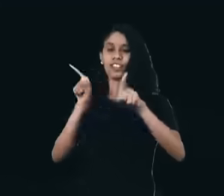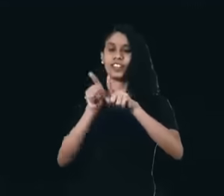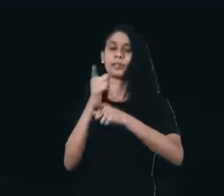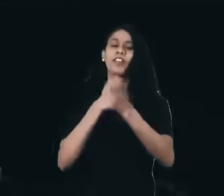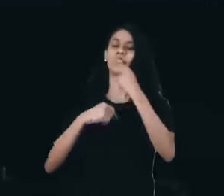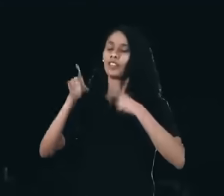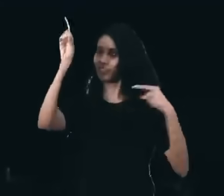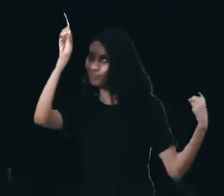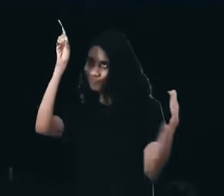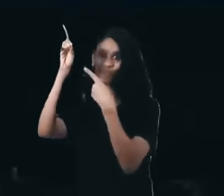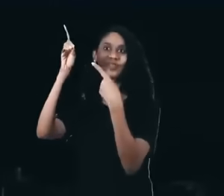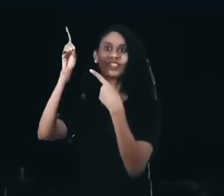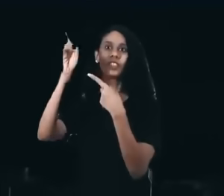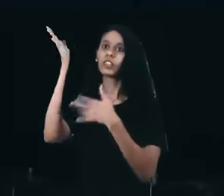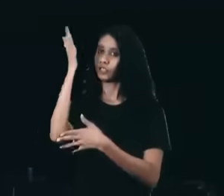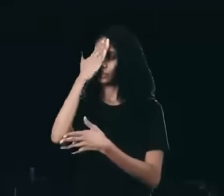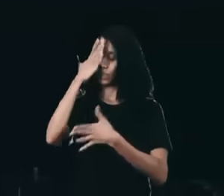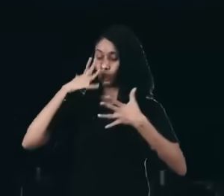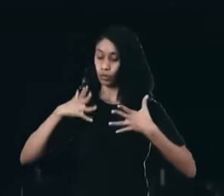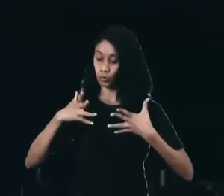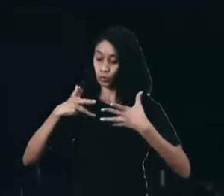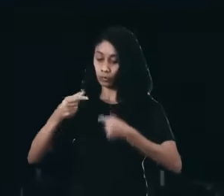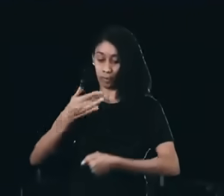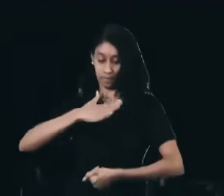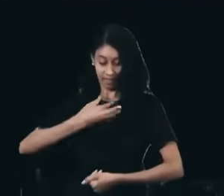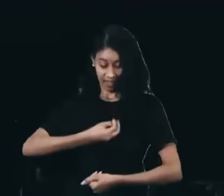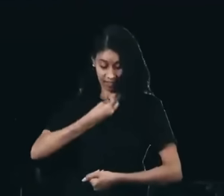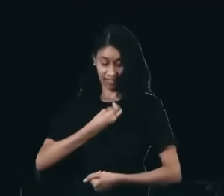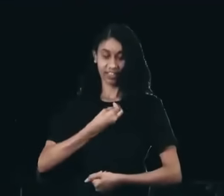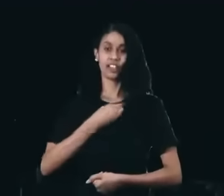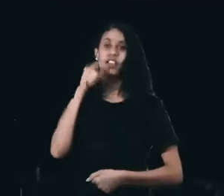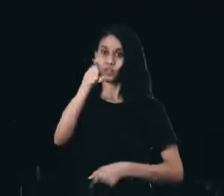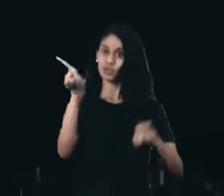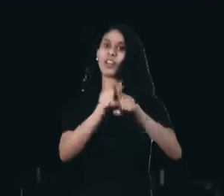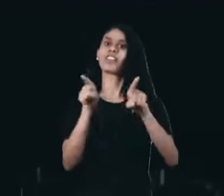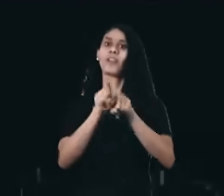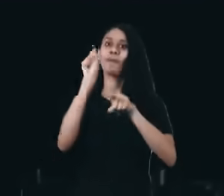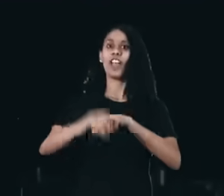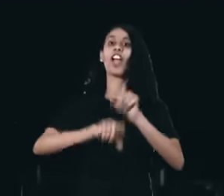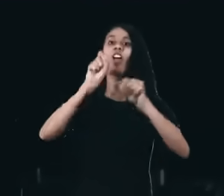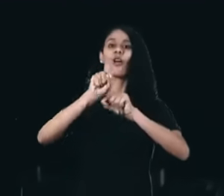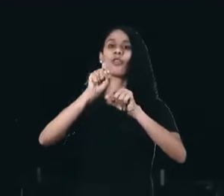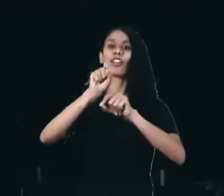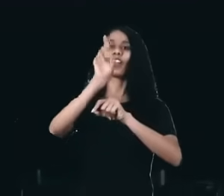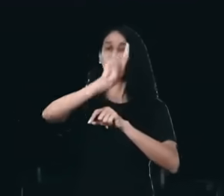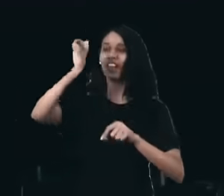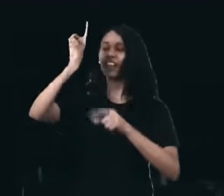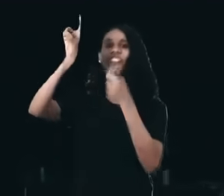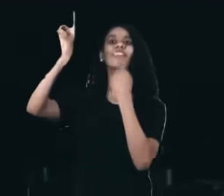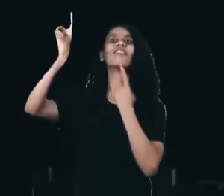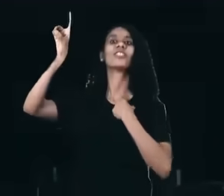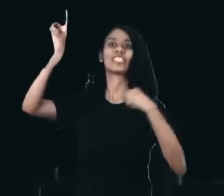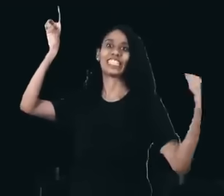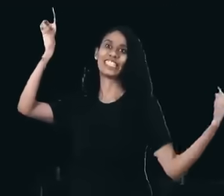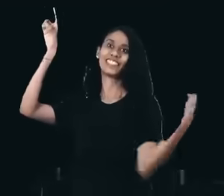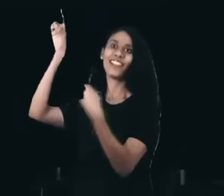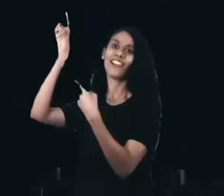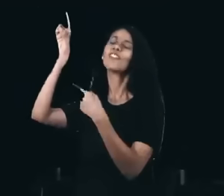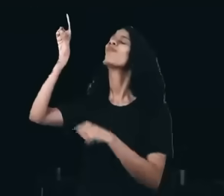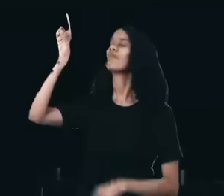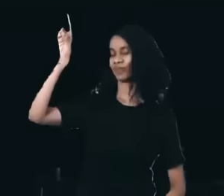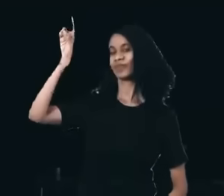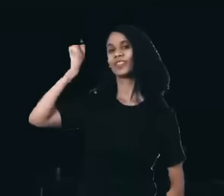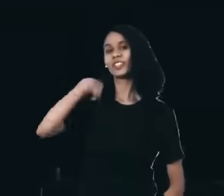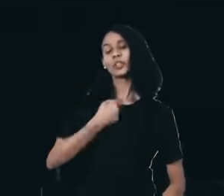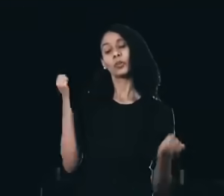era o desejo de Deus. Logo, a minha vida e a sua vida é fruto da resposta e do desejo de Deus que